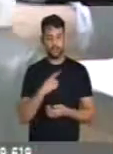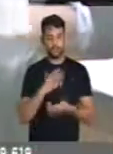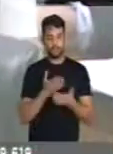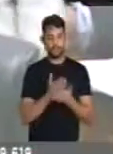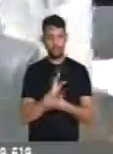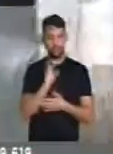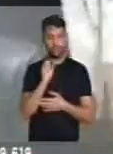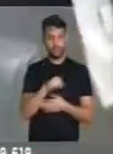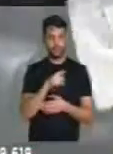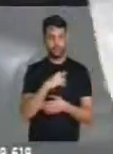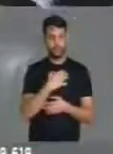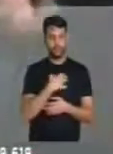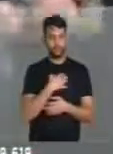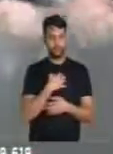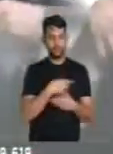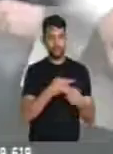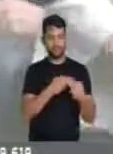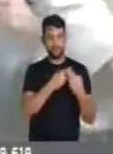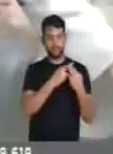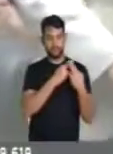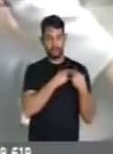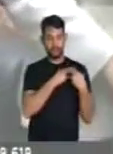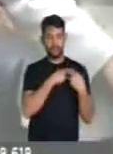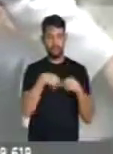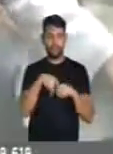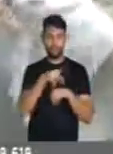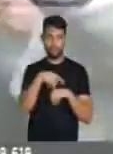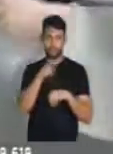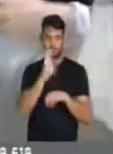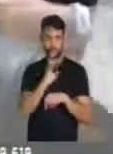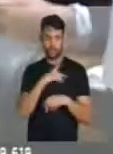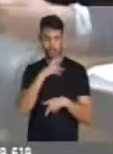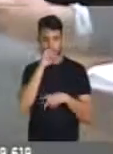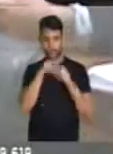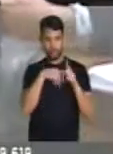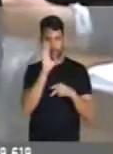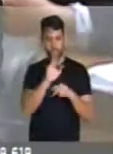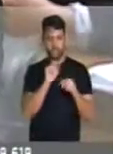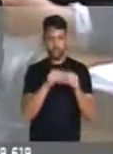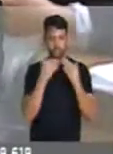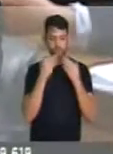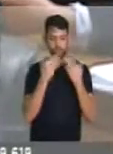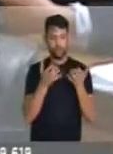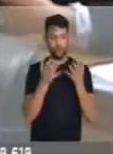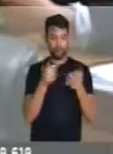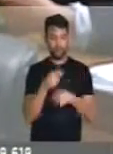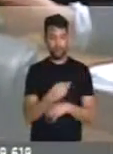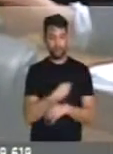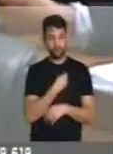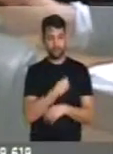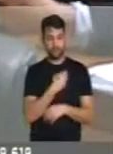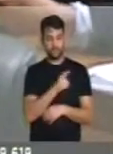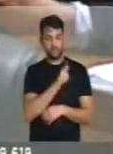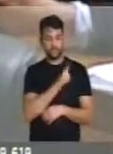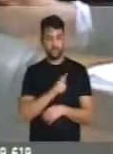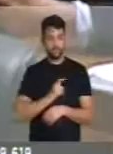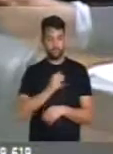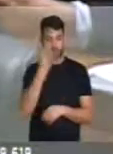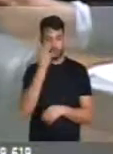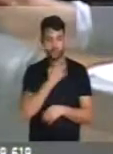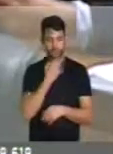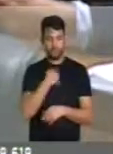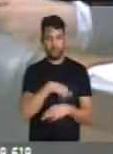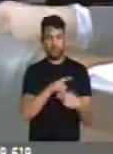que aprovar, sim, num gesto de responsabilidade com o país. O povo brasileiro já sinalizou que quer isso, que quer governo